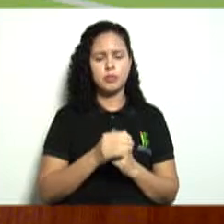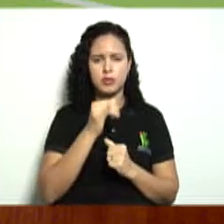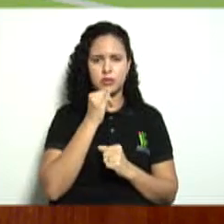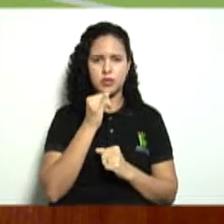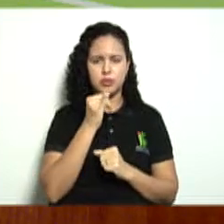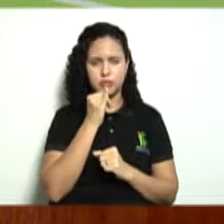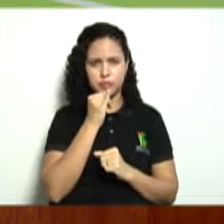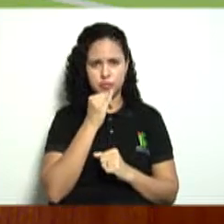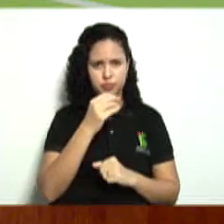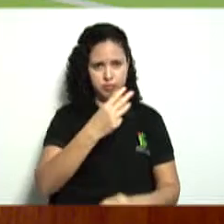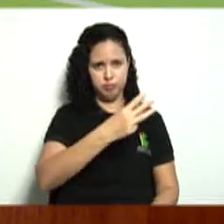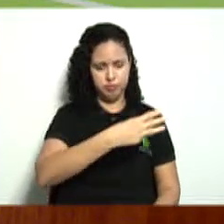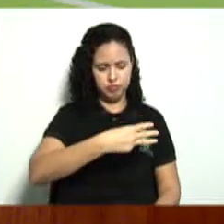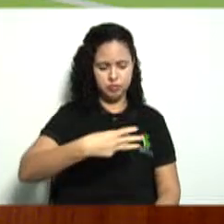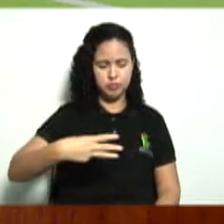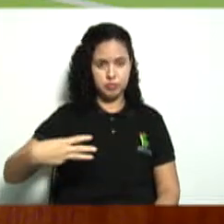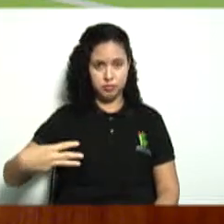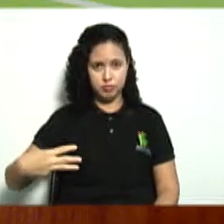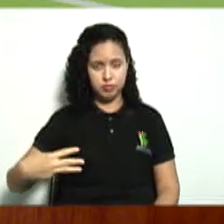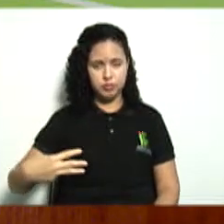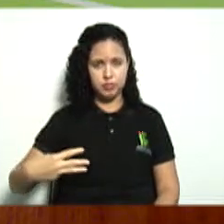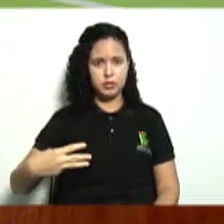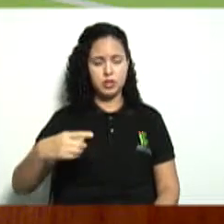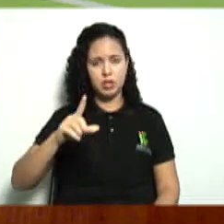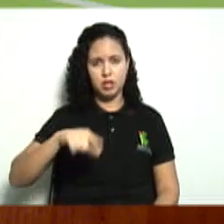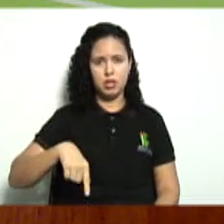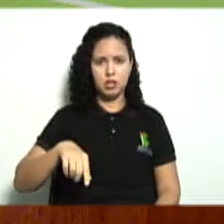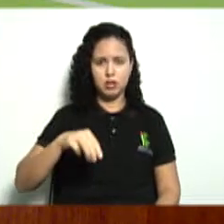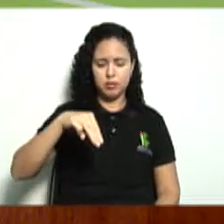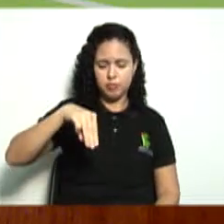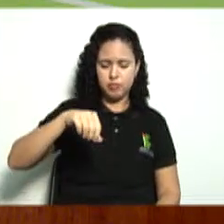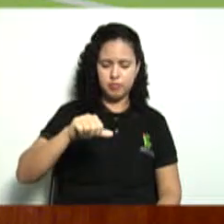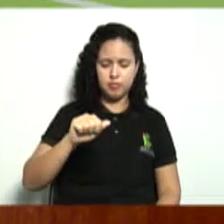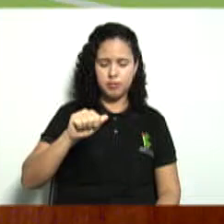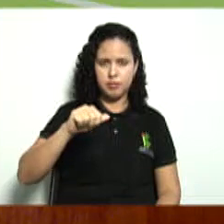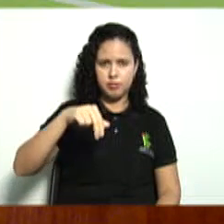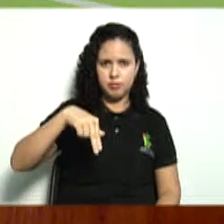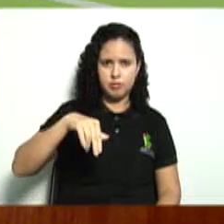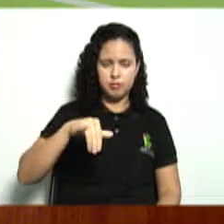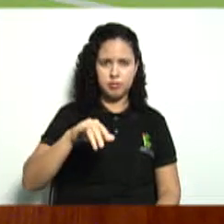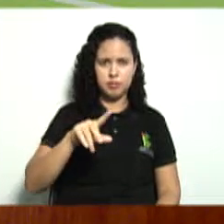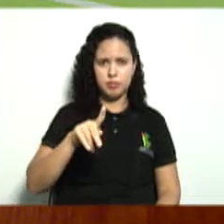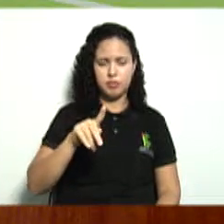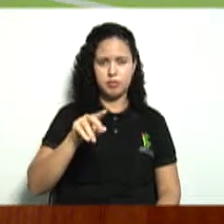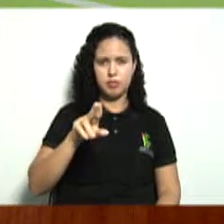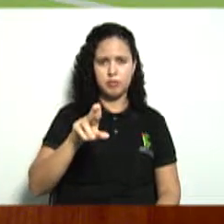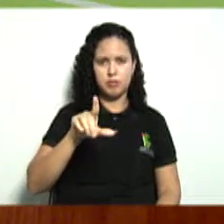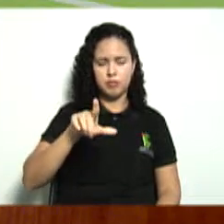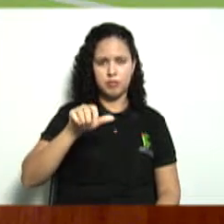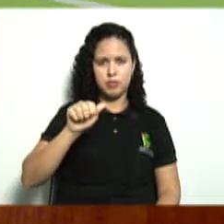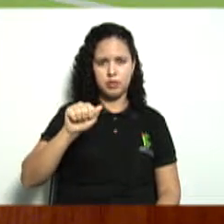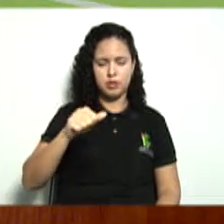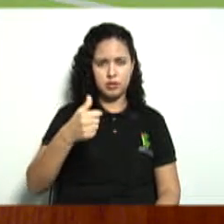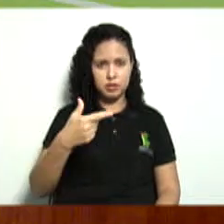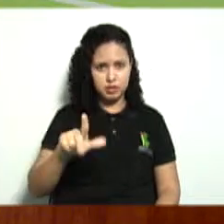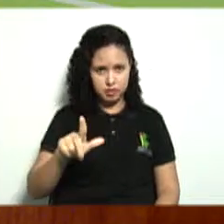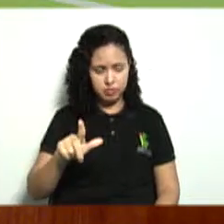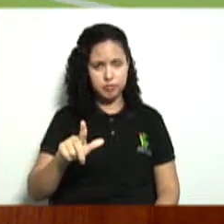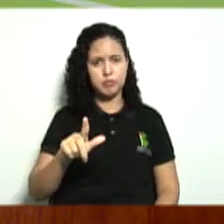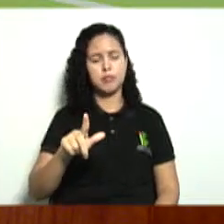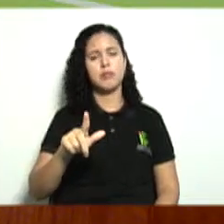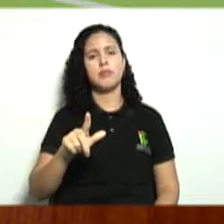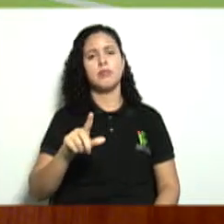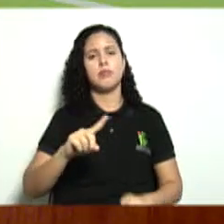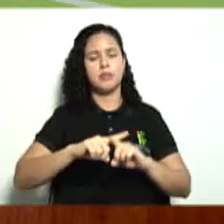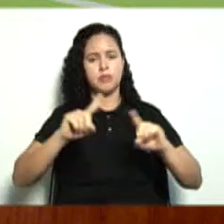Lá no Windows a gente chama de manipulação. No banco de dados a gente vai chamar de quê? A gente vai chamar de transações. E